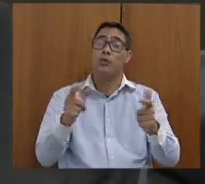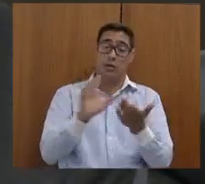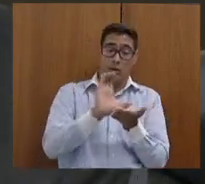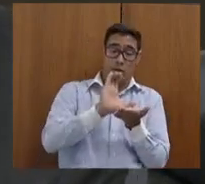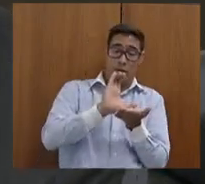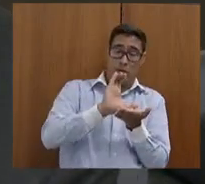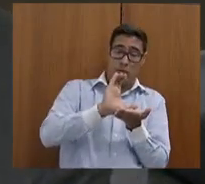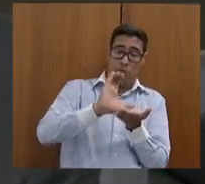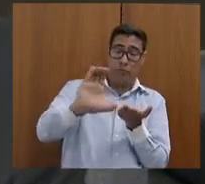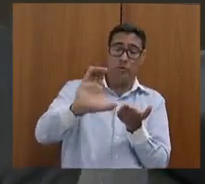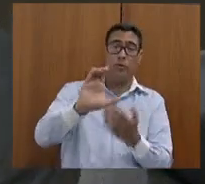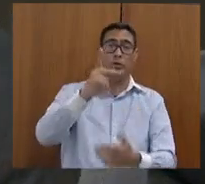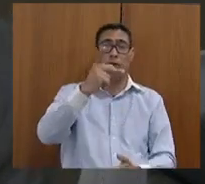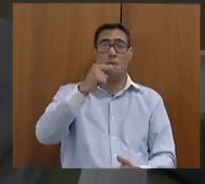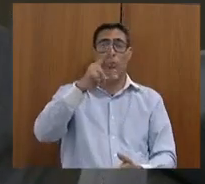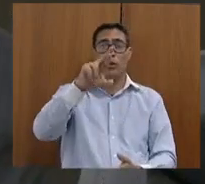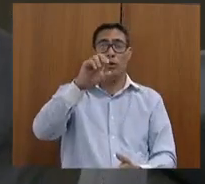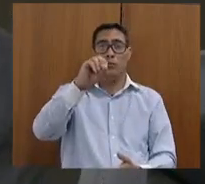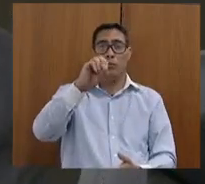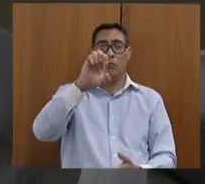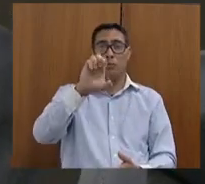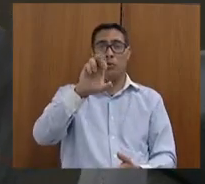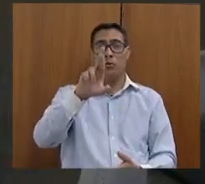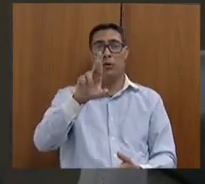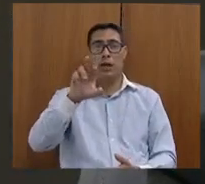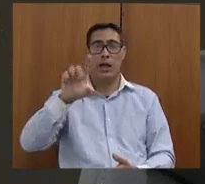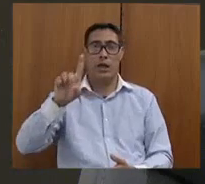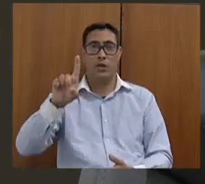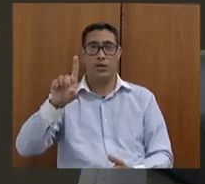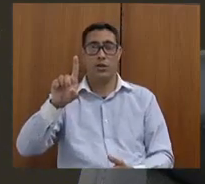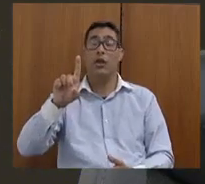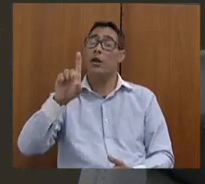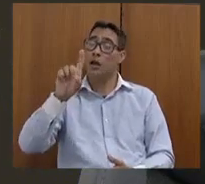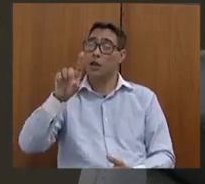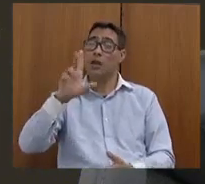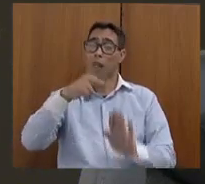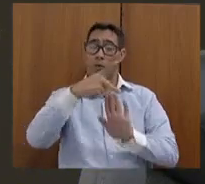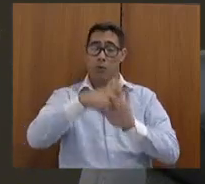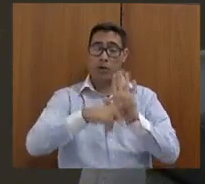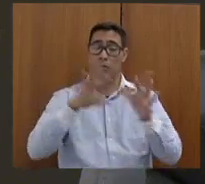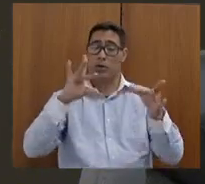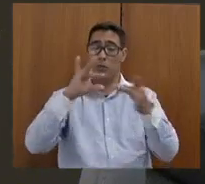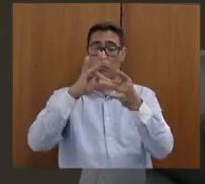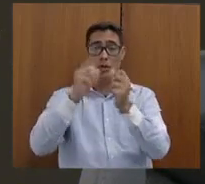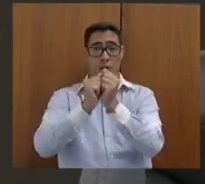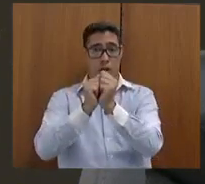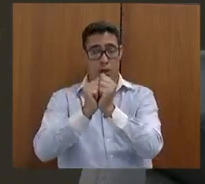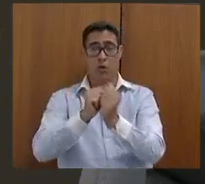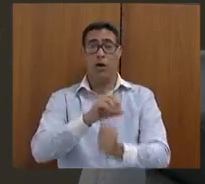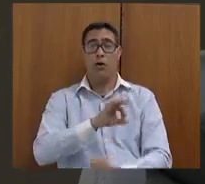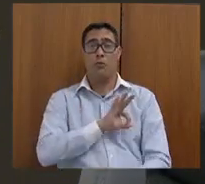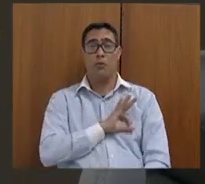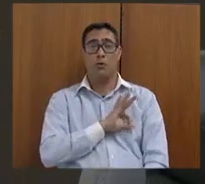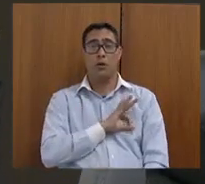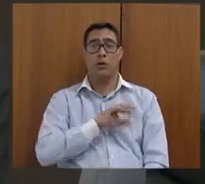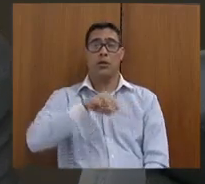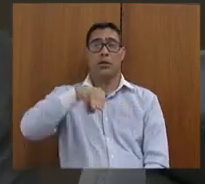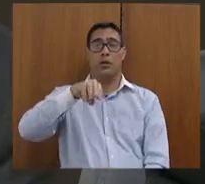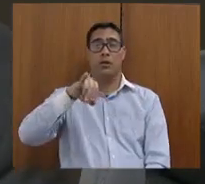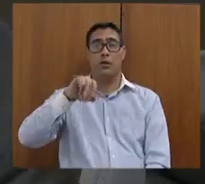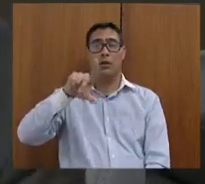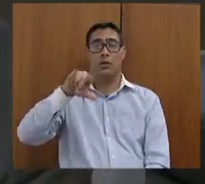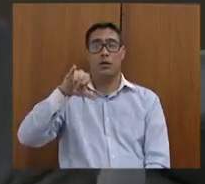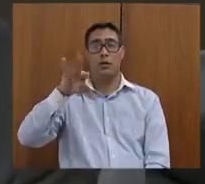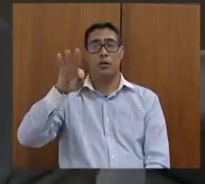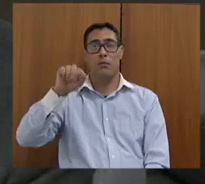Proerd que é um programa em parceria com a polícia militar que vem surtindo efeitos